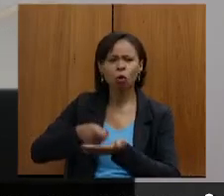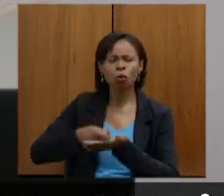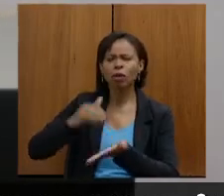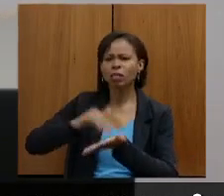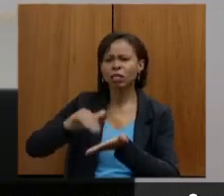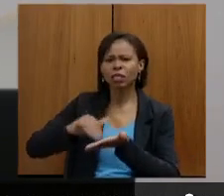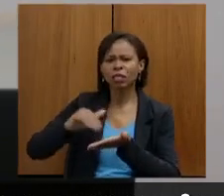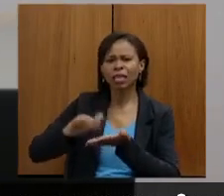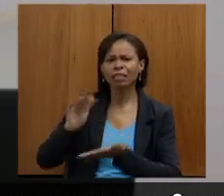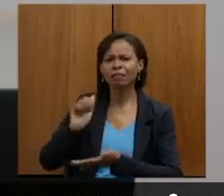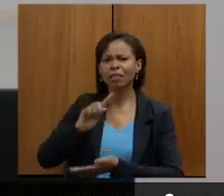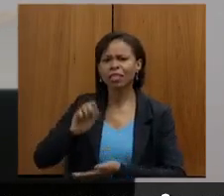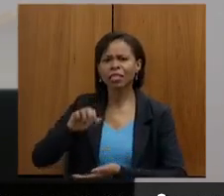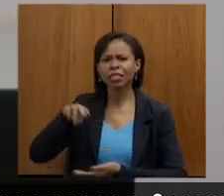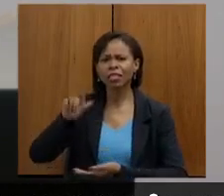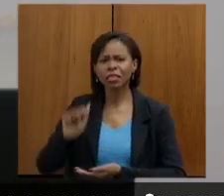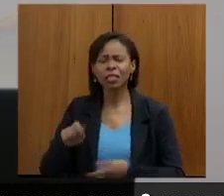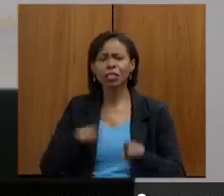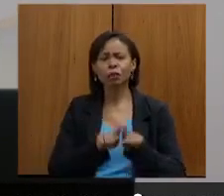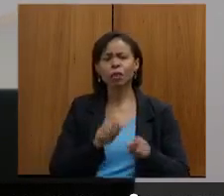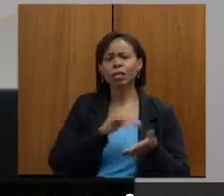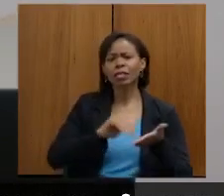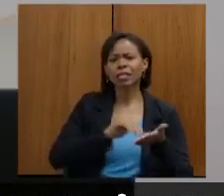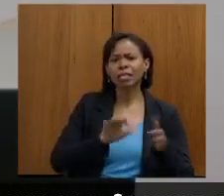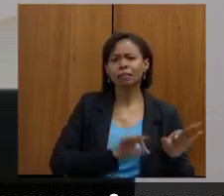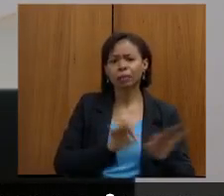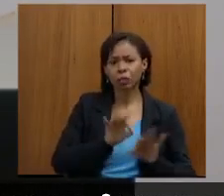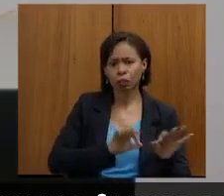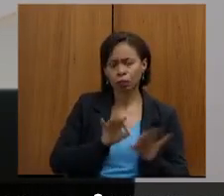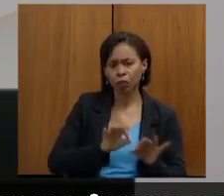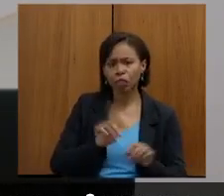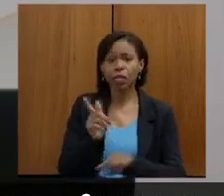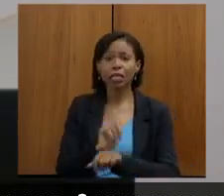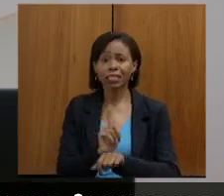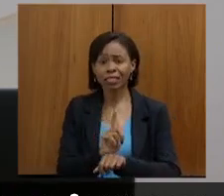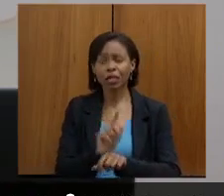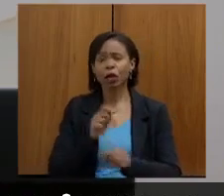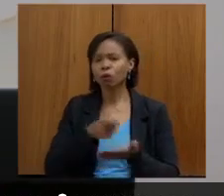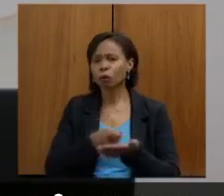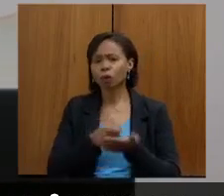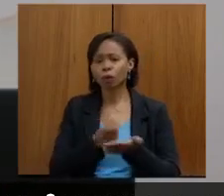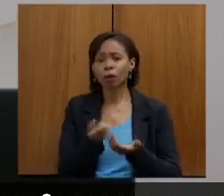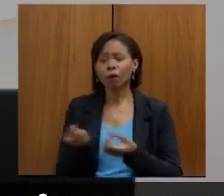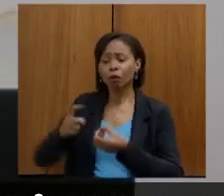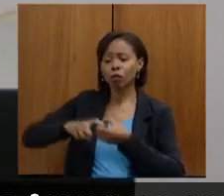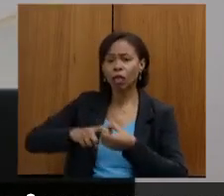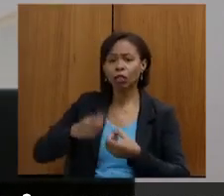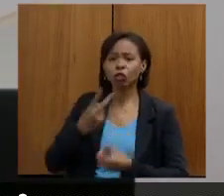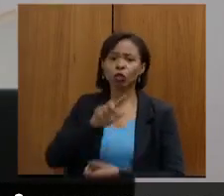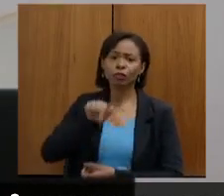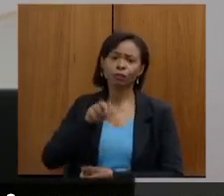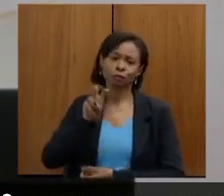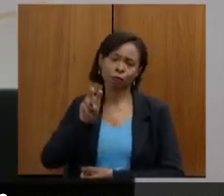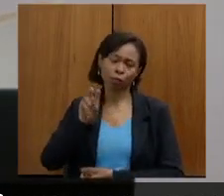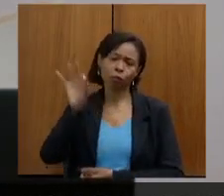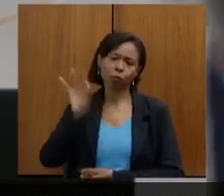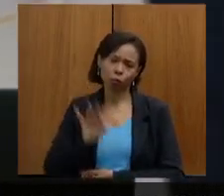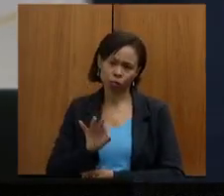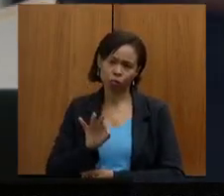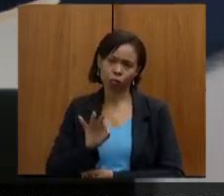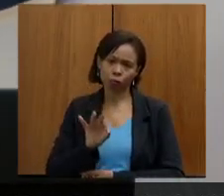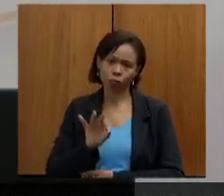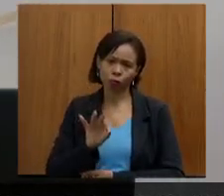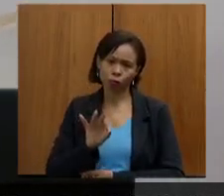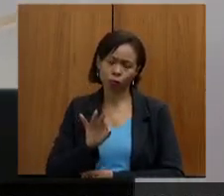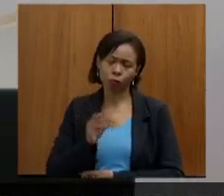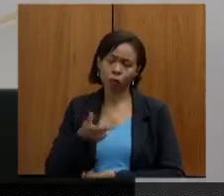Estadual de fazenda e da Secretaria Estadual planejamento e gestão a devolução dos recursos de dois e meio por cento a mais arte de